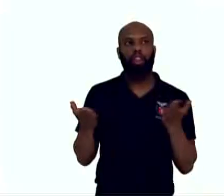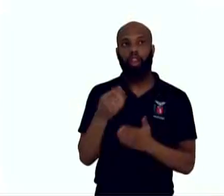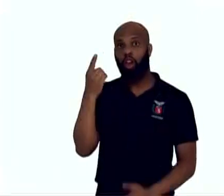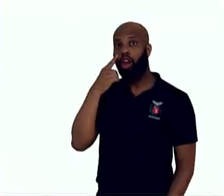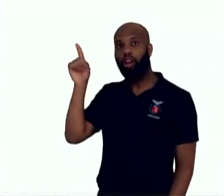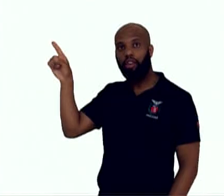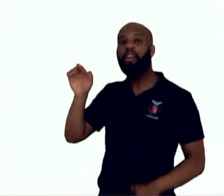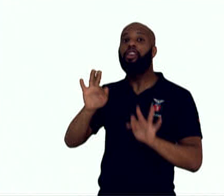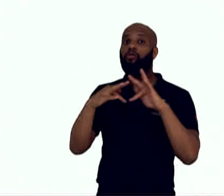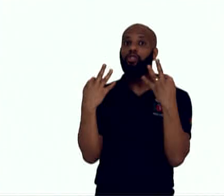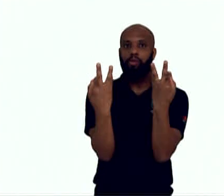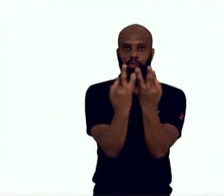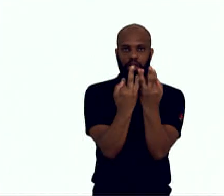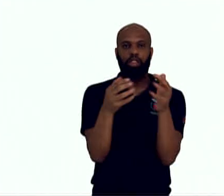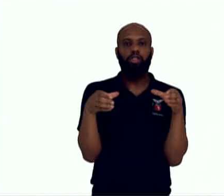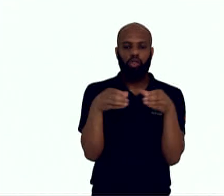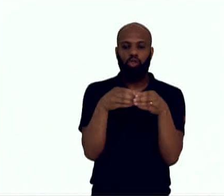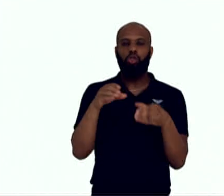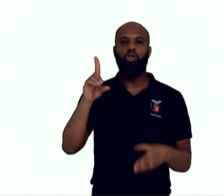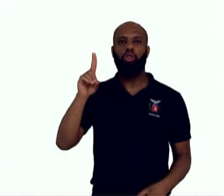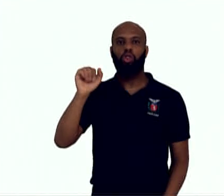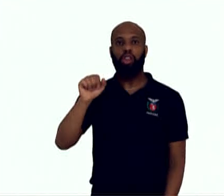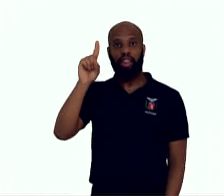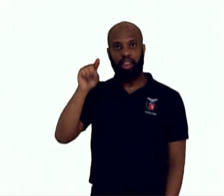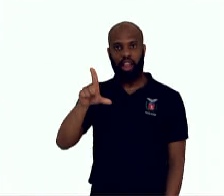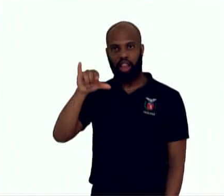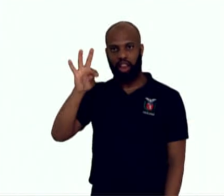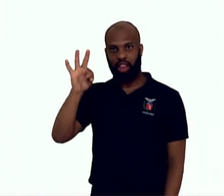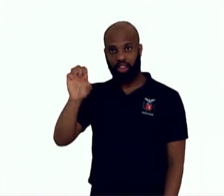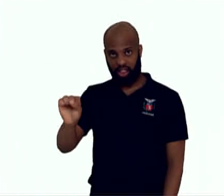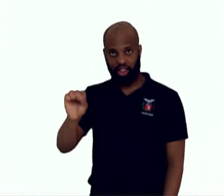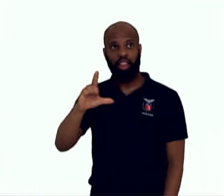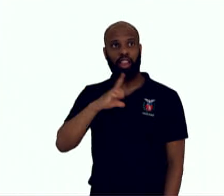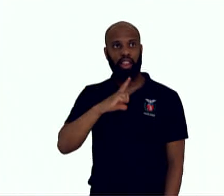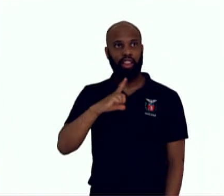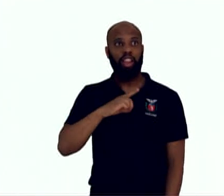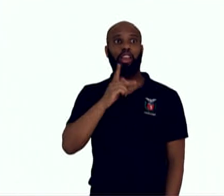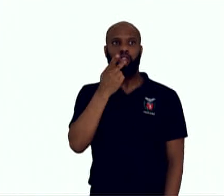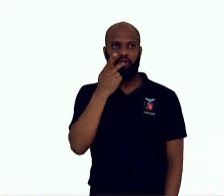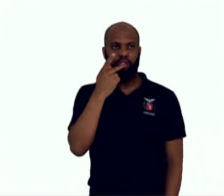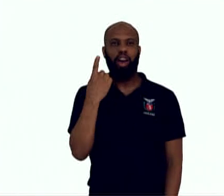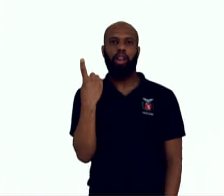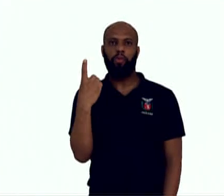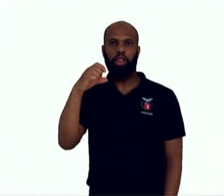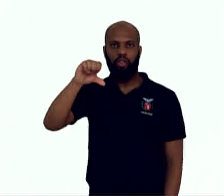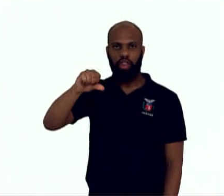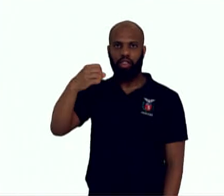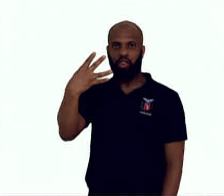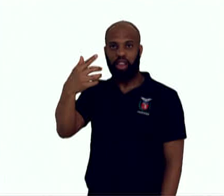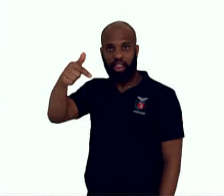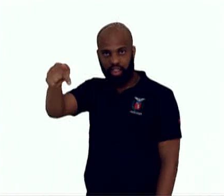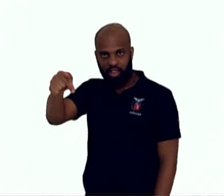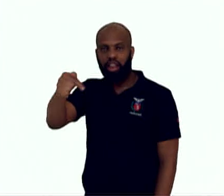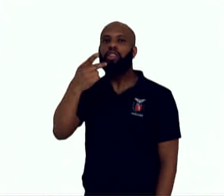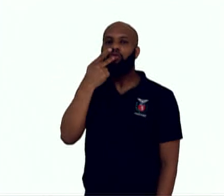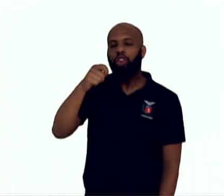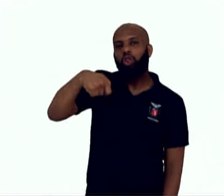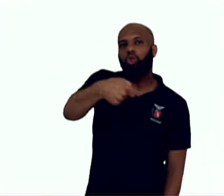dessa família de Dalit. Aqui está, apesar de estar previsto o fim da discriminação contra os pares,